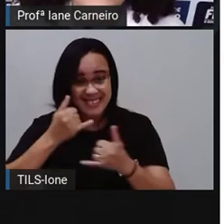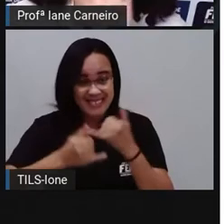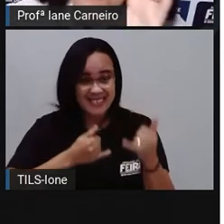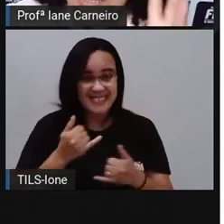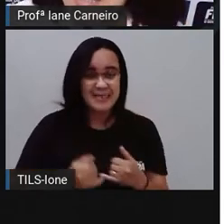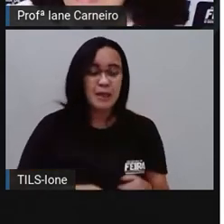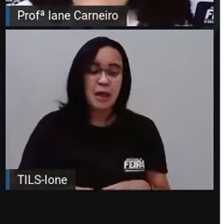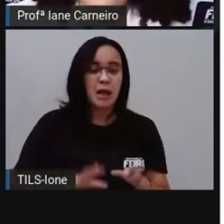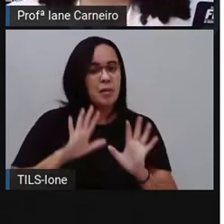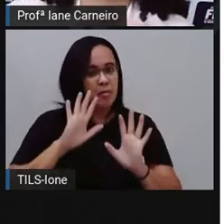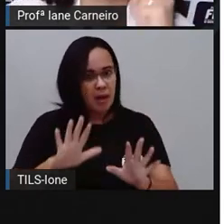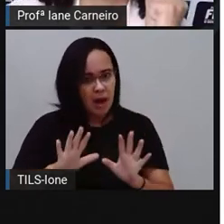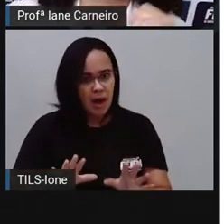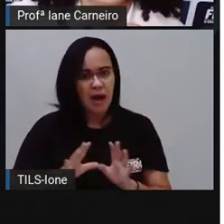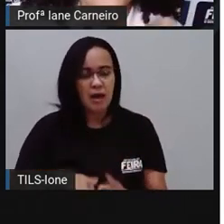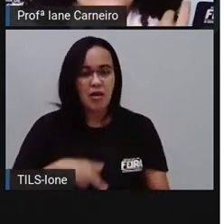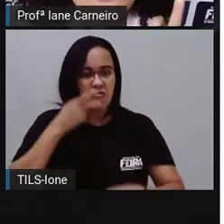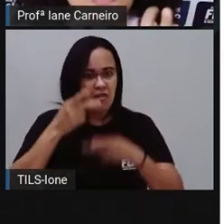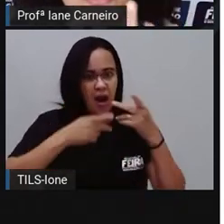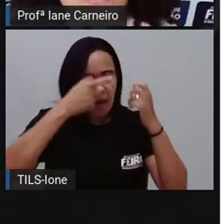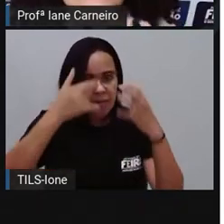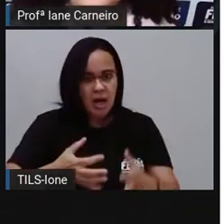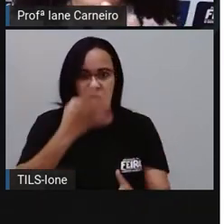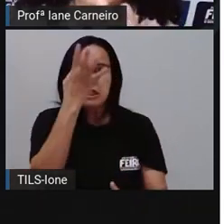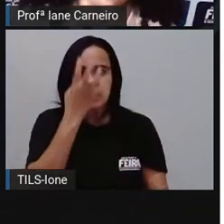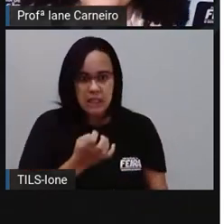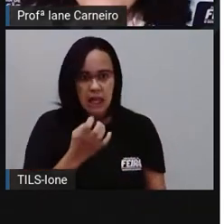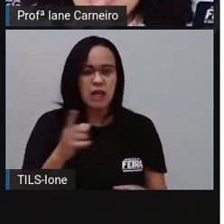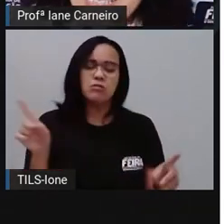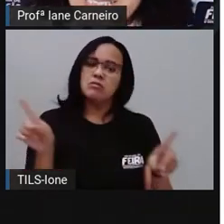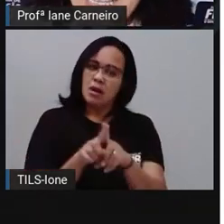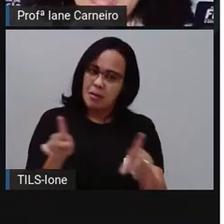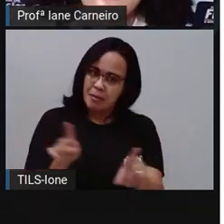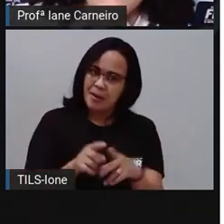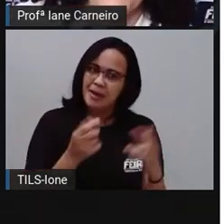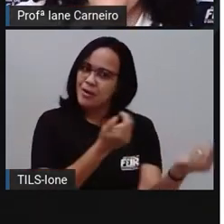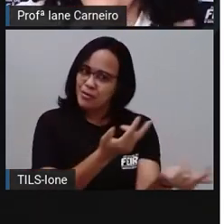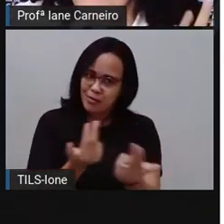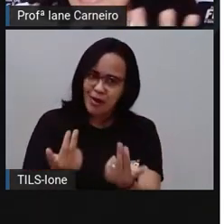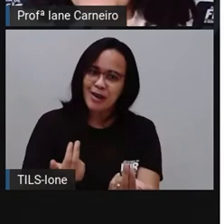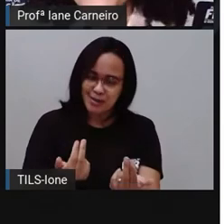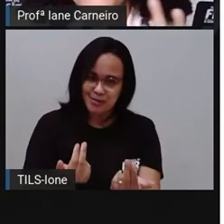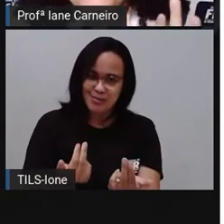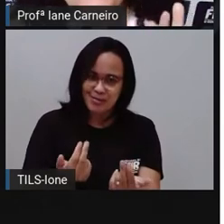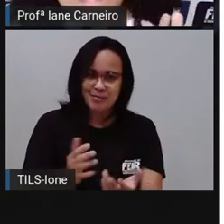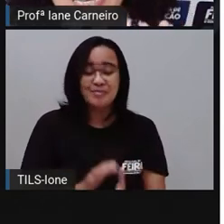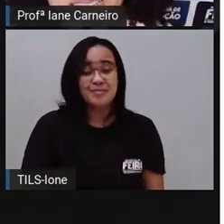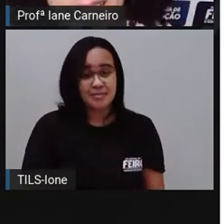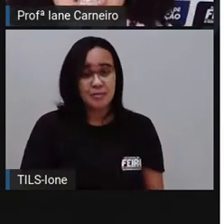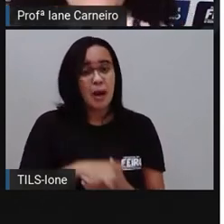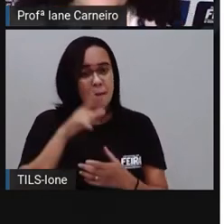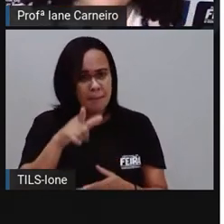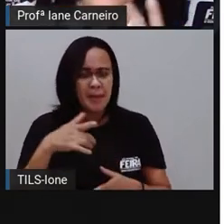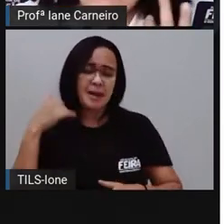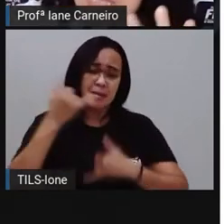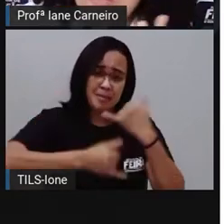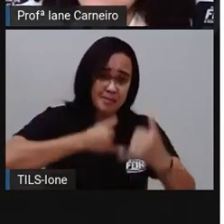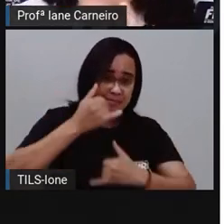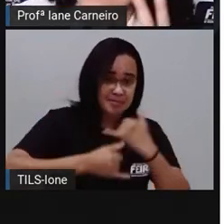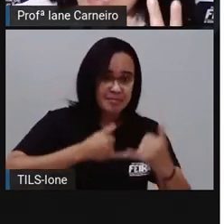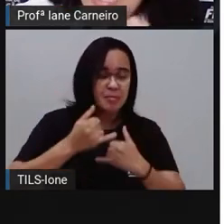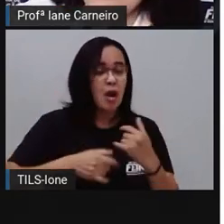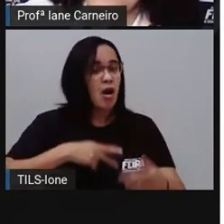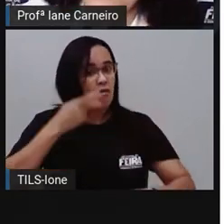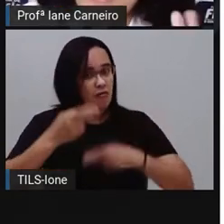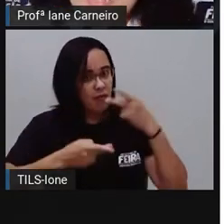falar sério, ele fala sério, né? Faz denúncias também nas músicas dele. Mesmo em tom de brincadeira, ele faz algumas